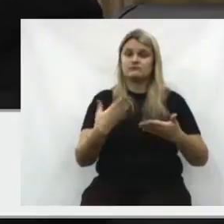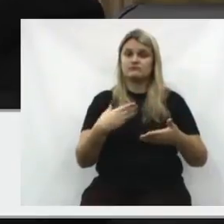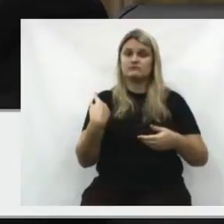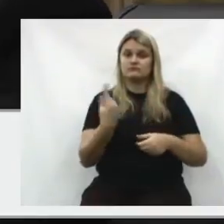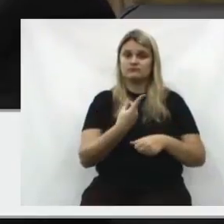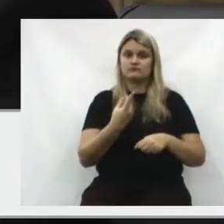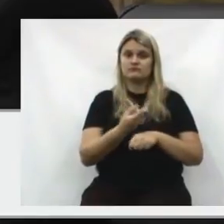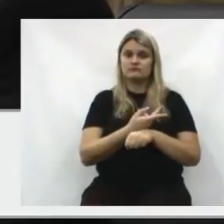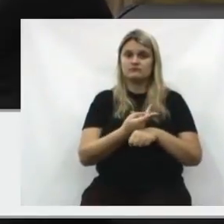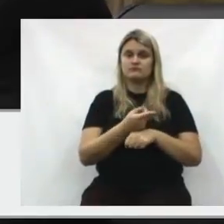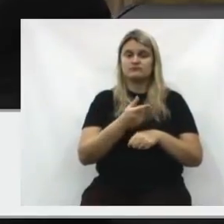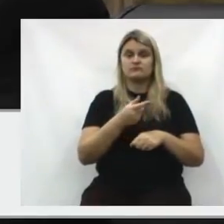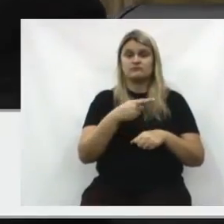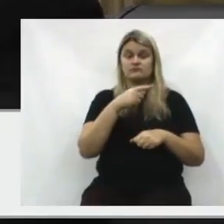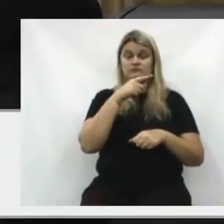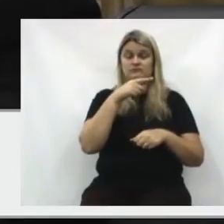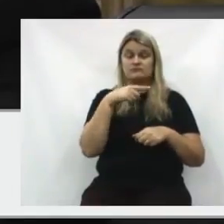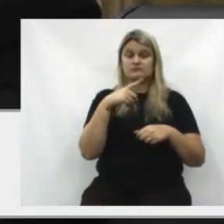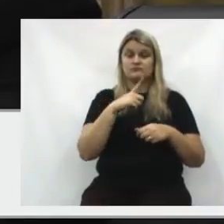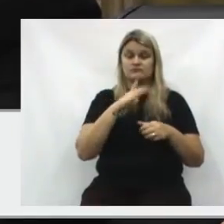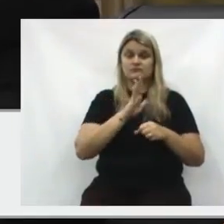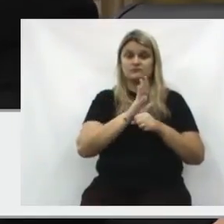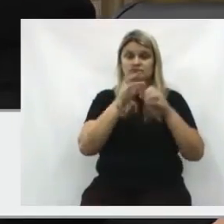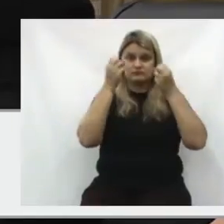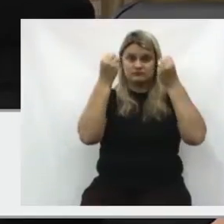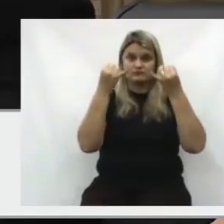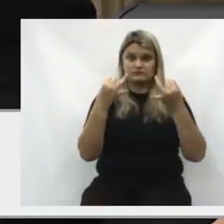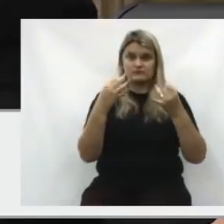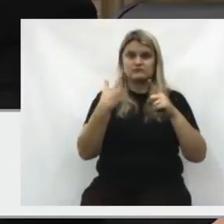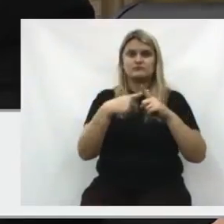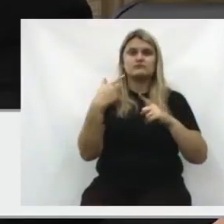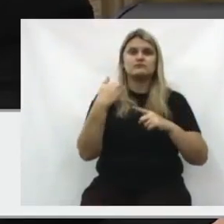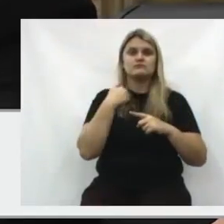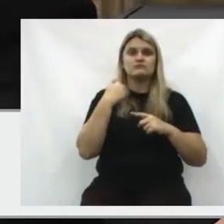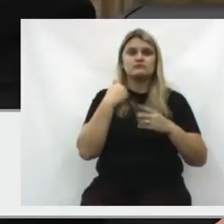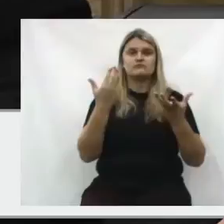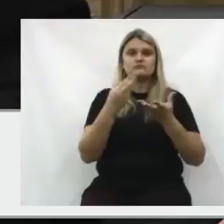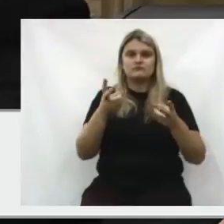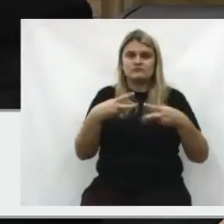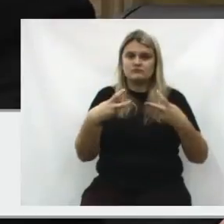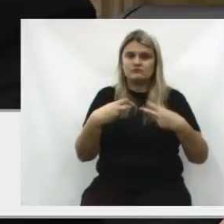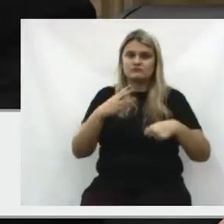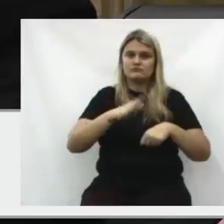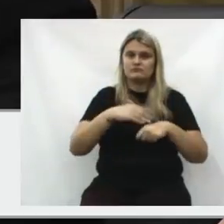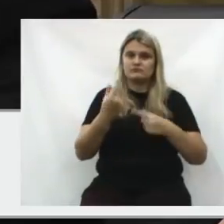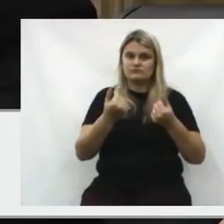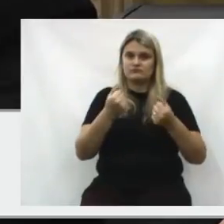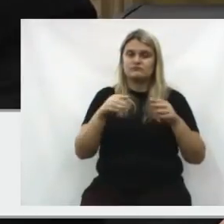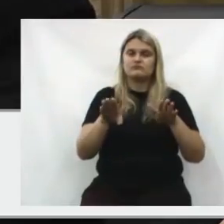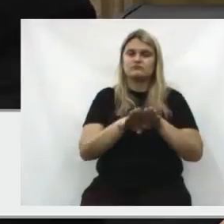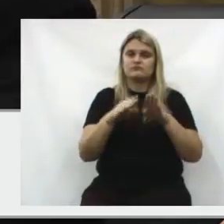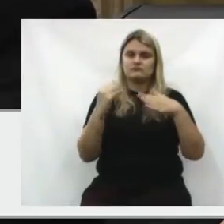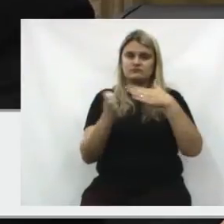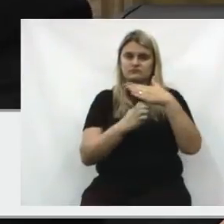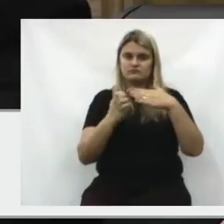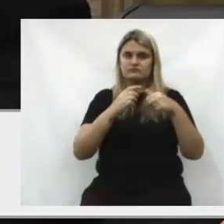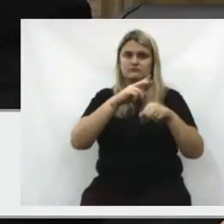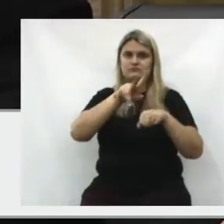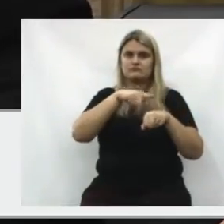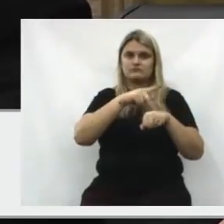esse sistema, buscando também interesse financeiro e econômico dos banqueiros e do sistema econômico